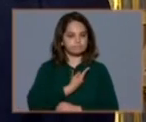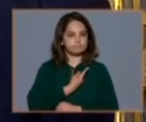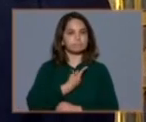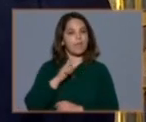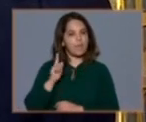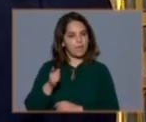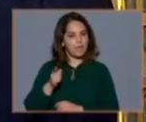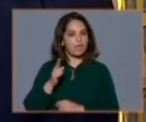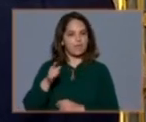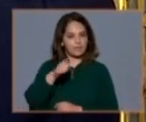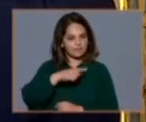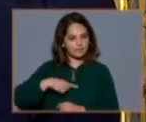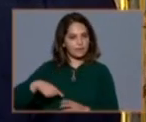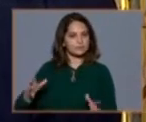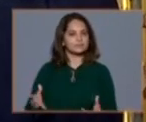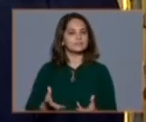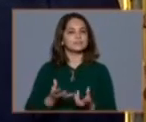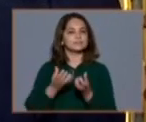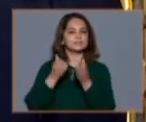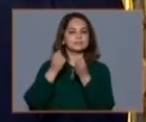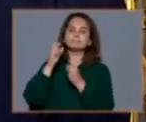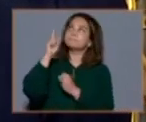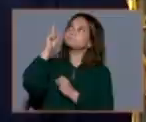dever, é